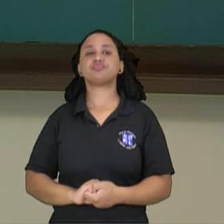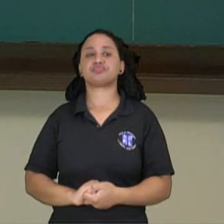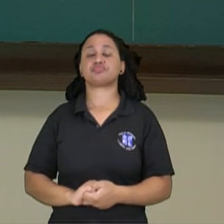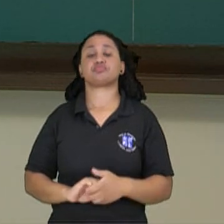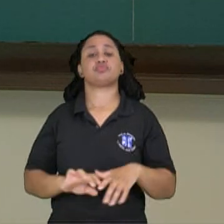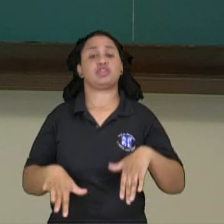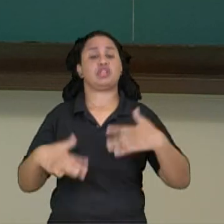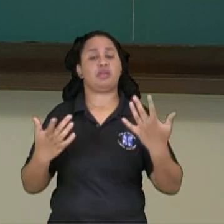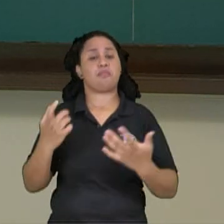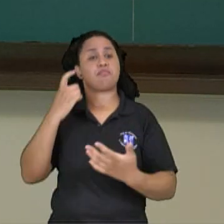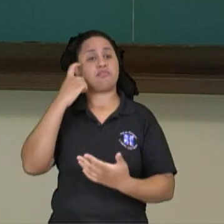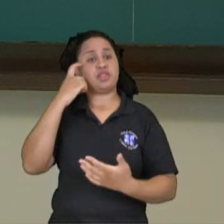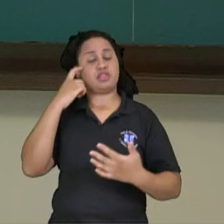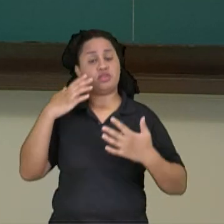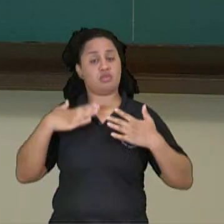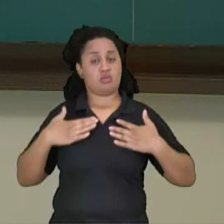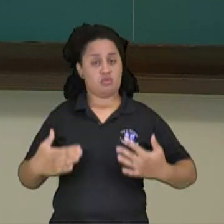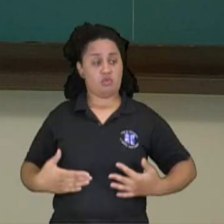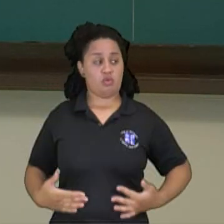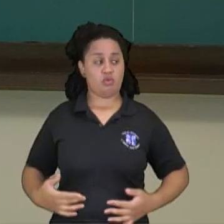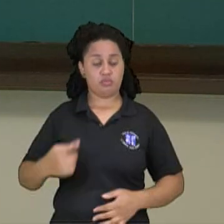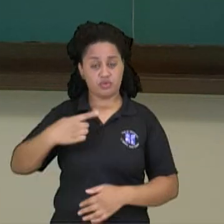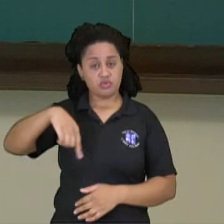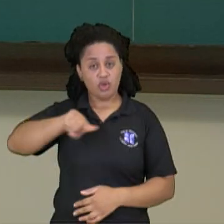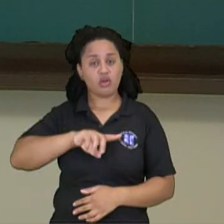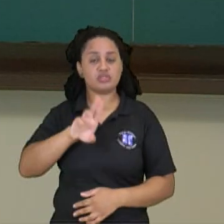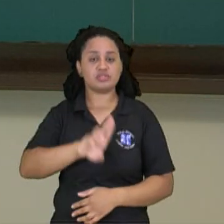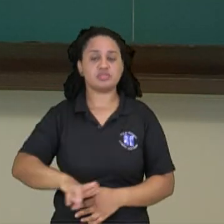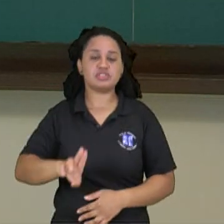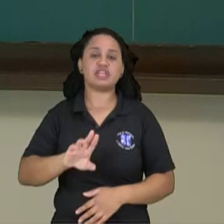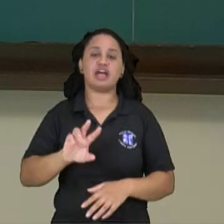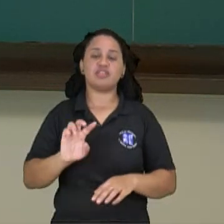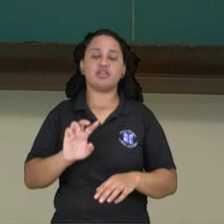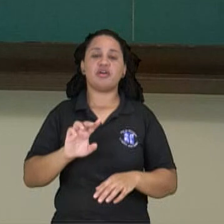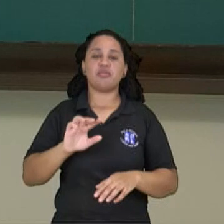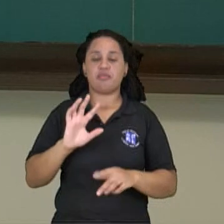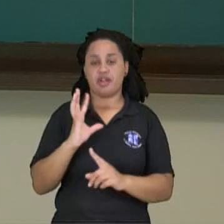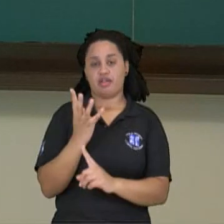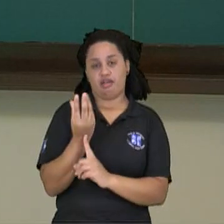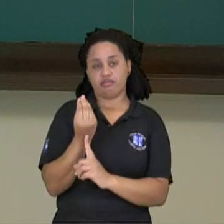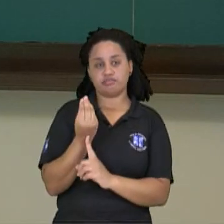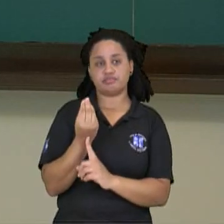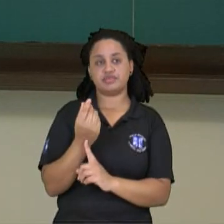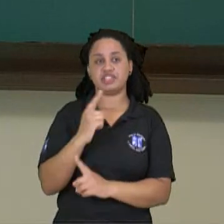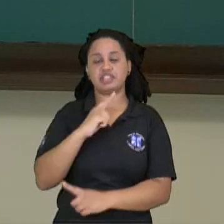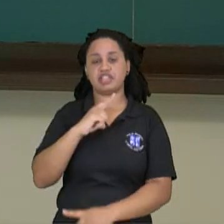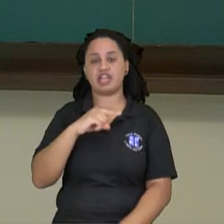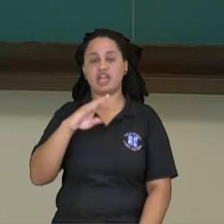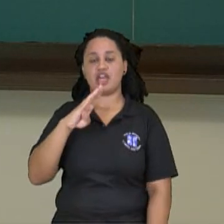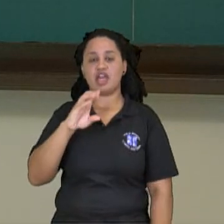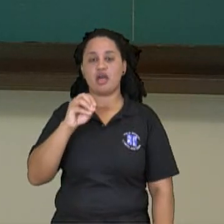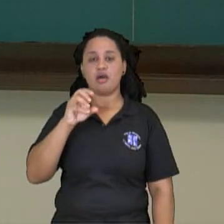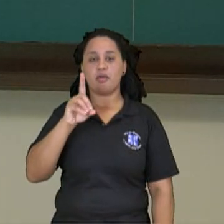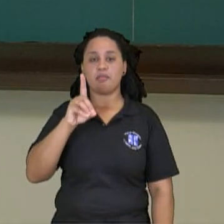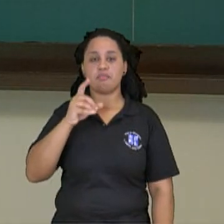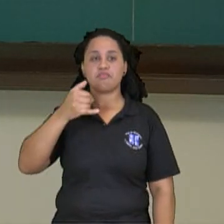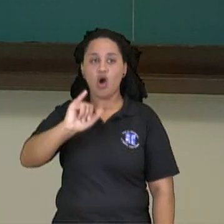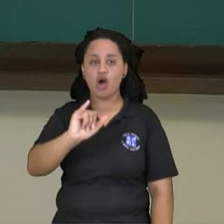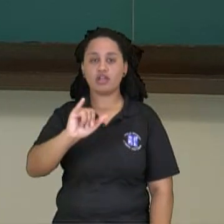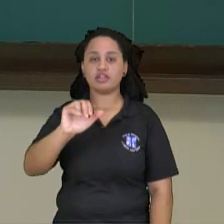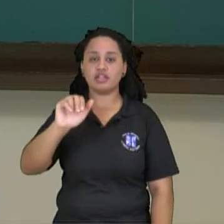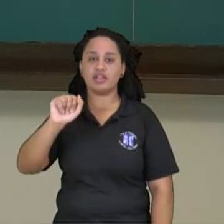pensando no nosso corpo, né, como suporte na arte, nós temos a body art. Já ouviu falar em body